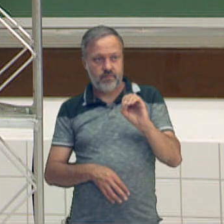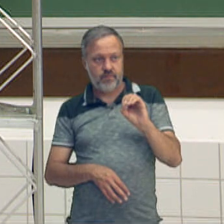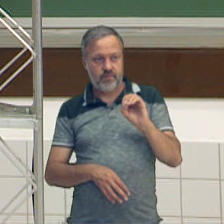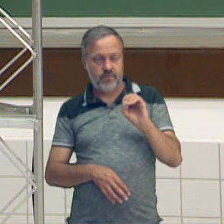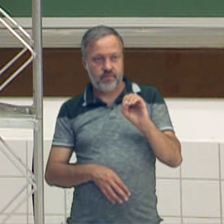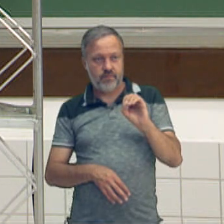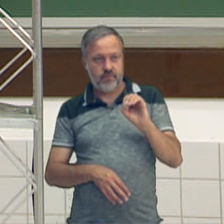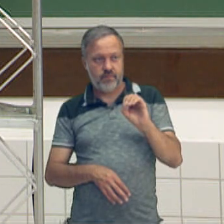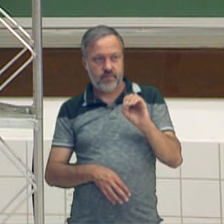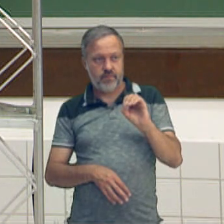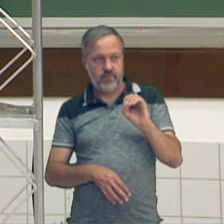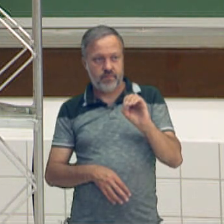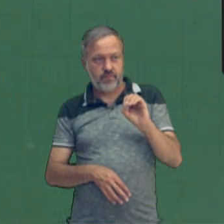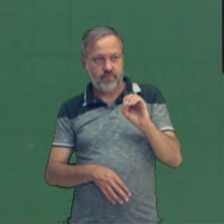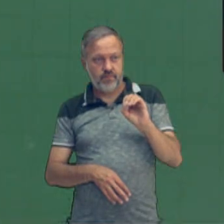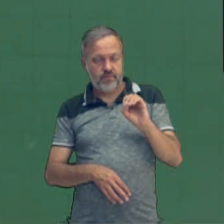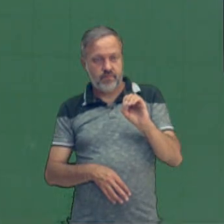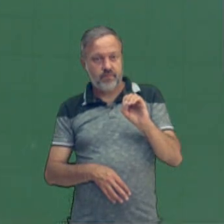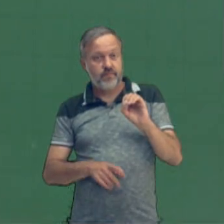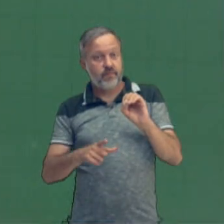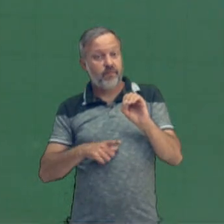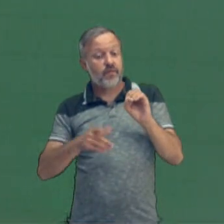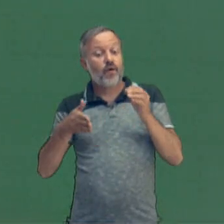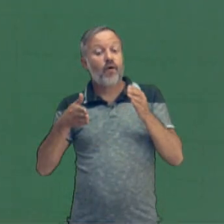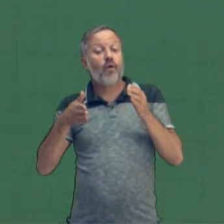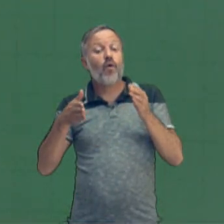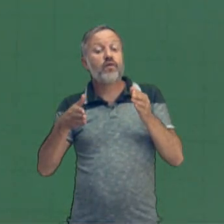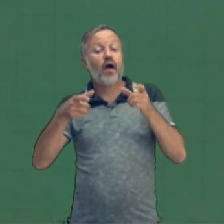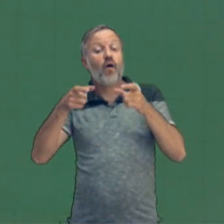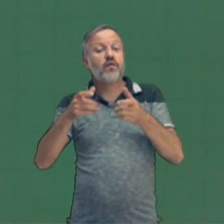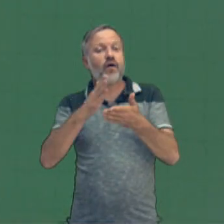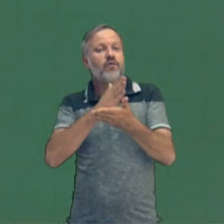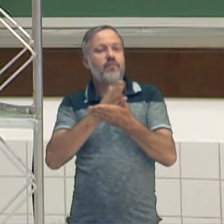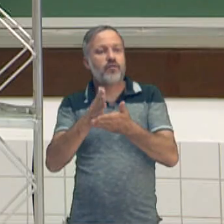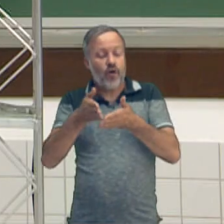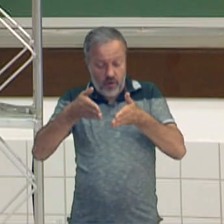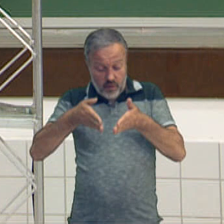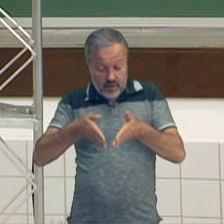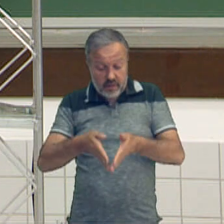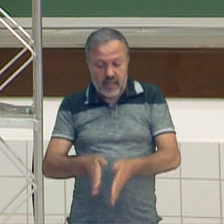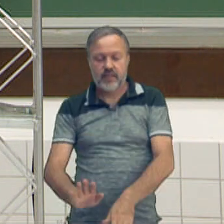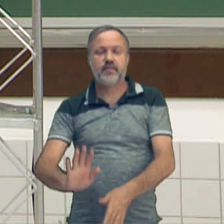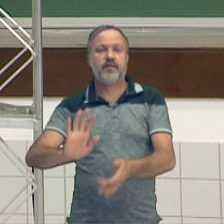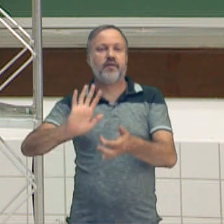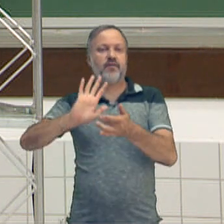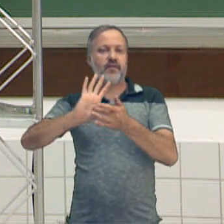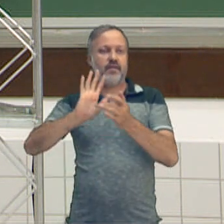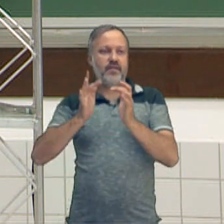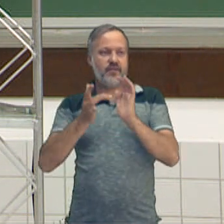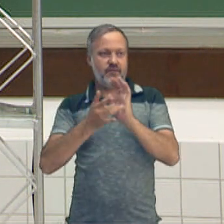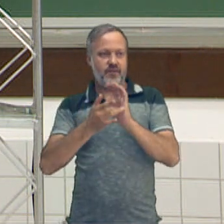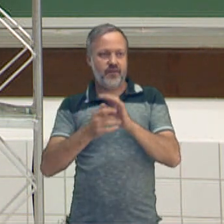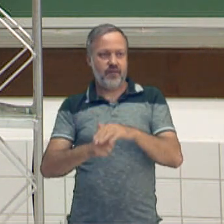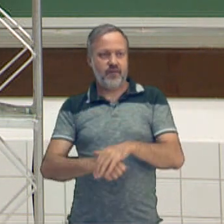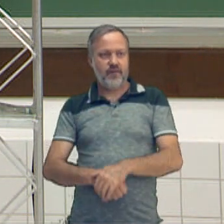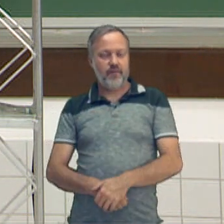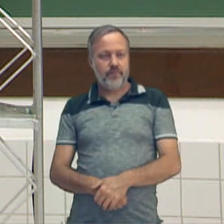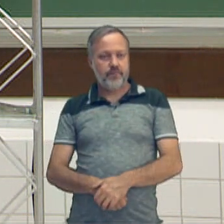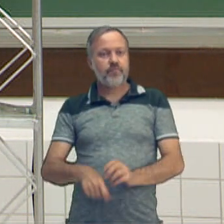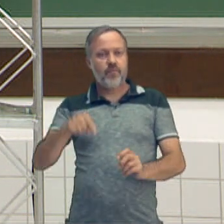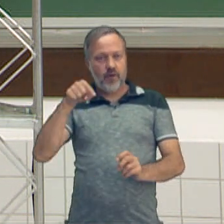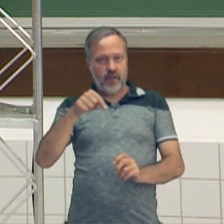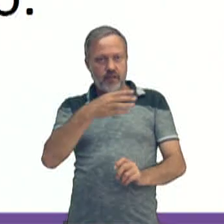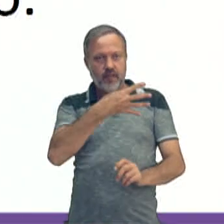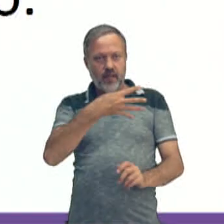gregoriano marca a partir do nascimento de Cristo. Ficou claro? Vamos em frente. Esse calendário gregoriano, como eu